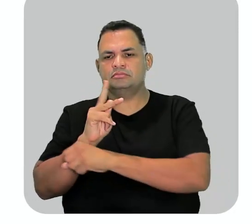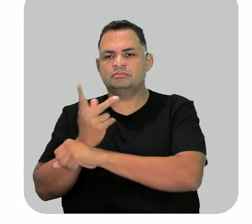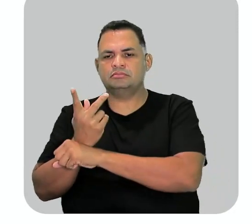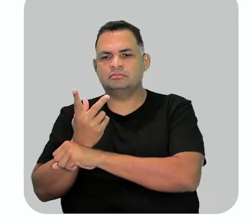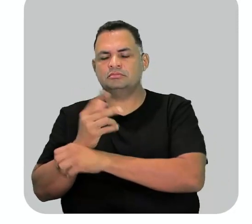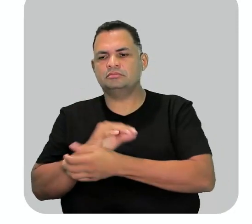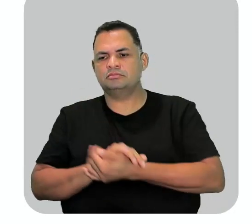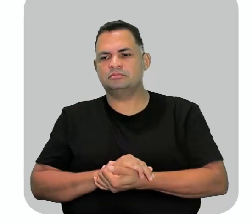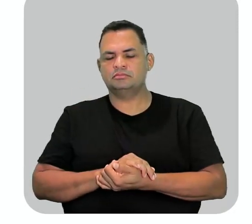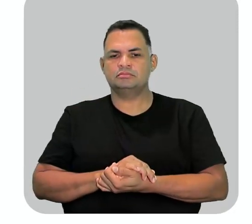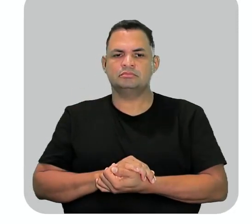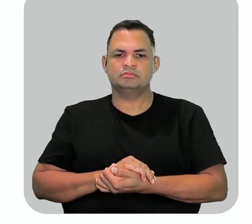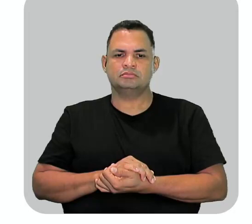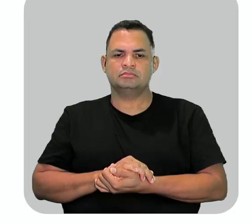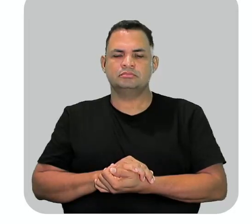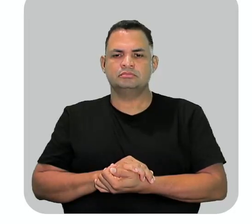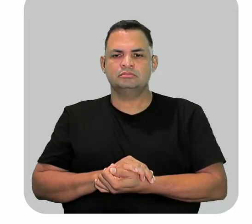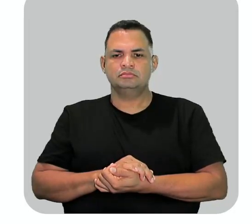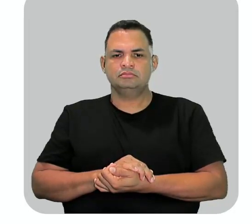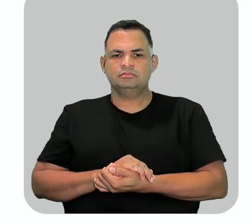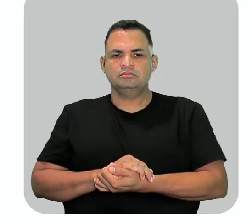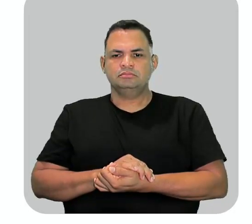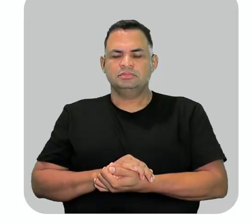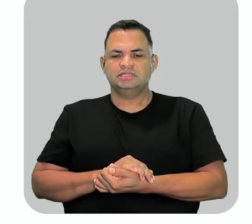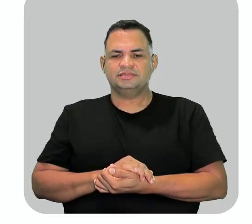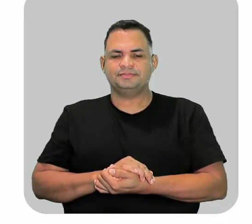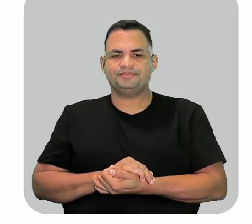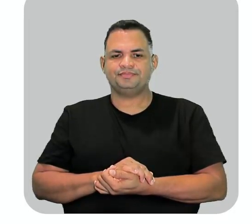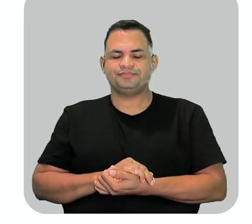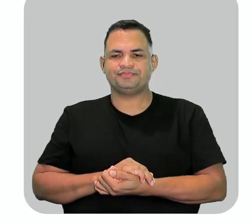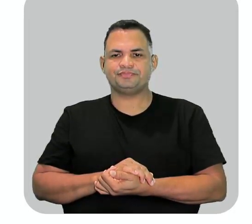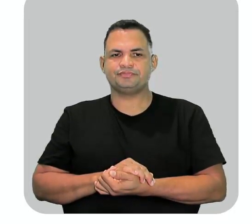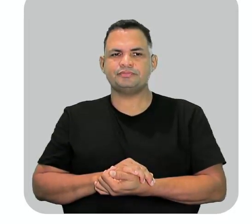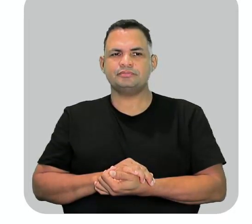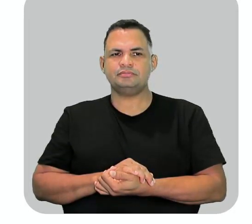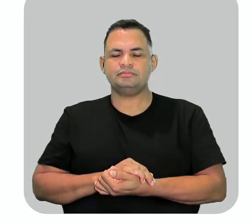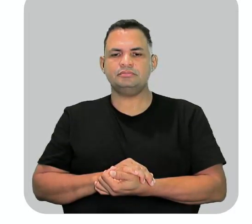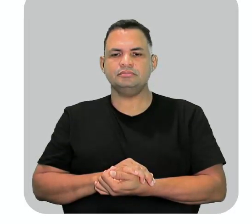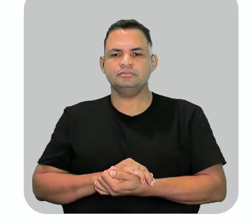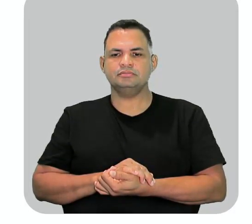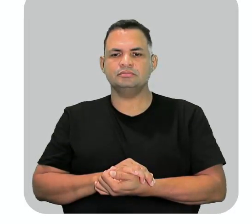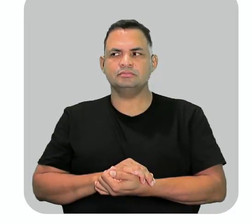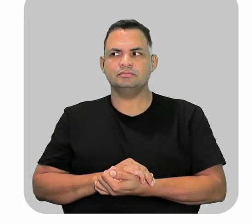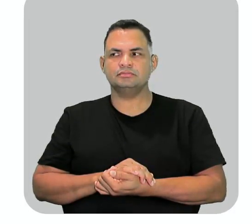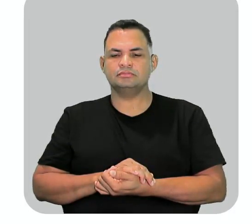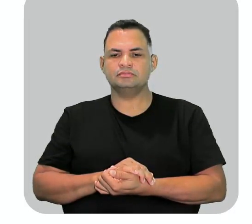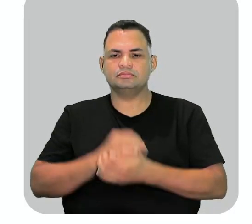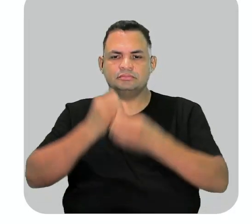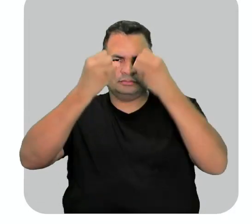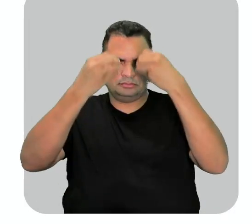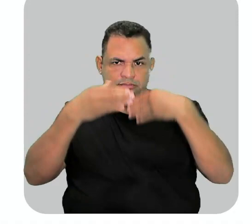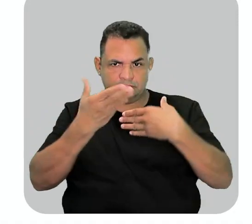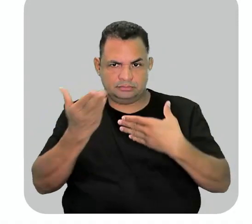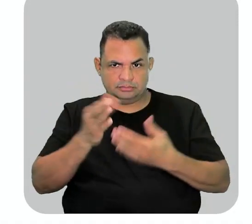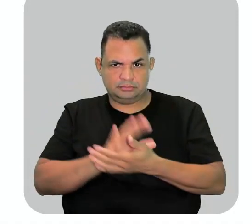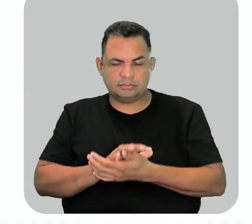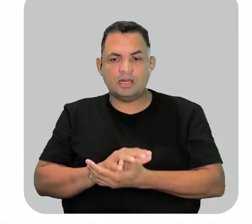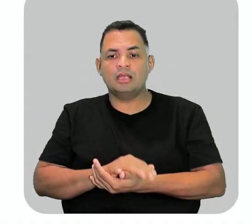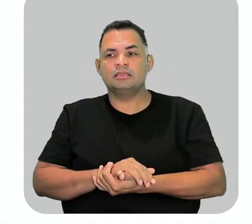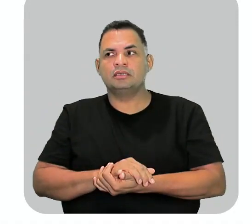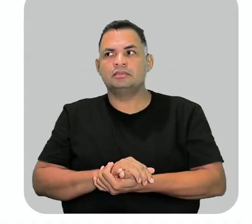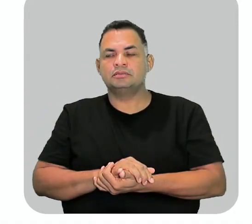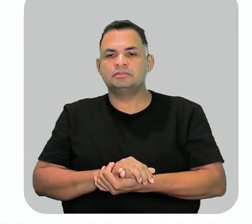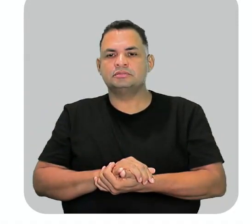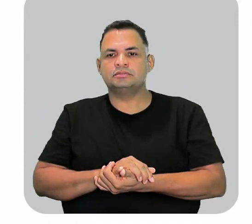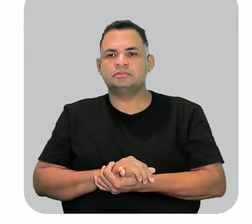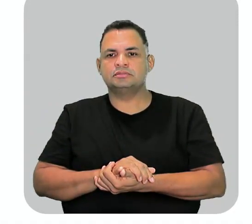Propino. Tenho 3 átomos de carbono e uma ligação tripla. Ele está falando aqui da hidratação, ou seja, ele